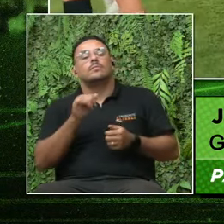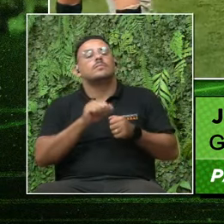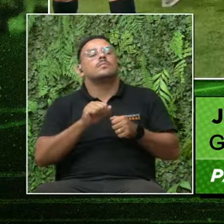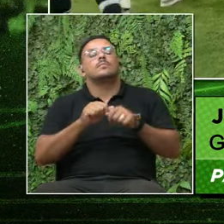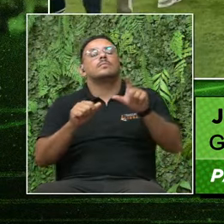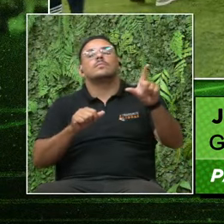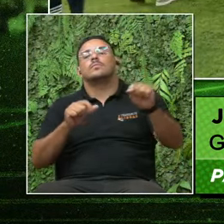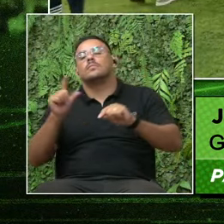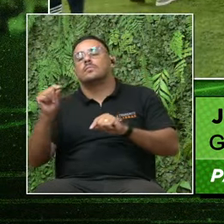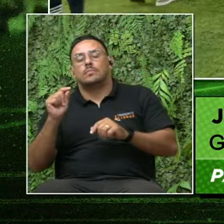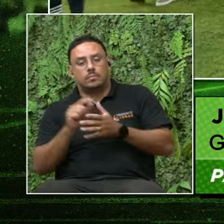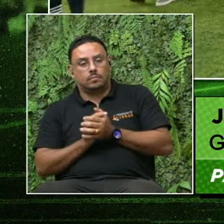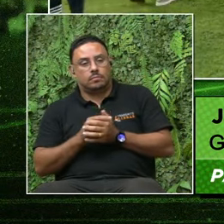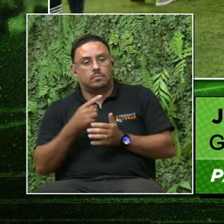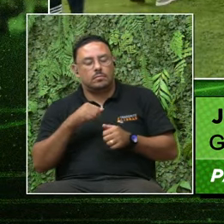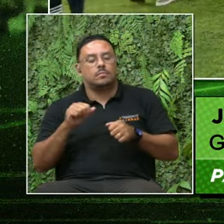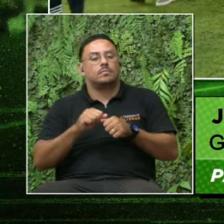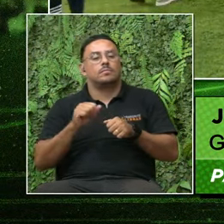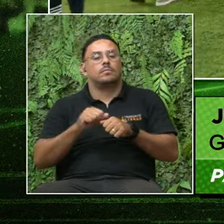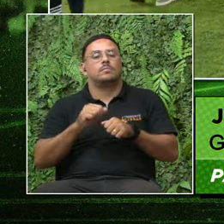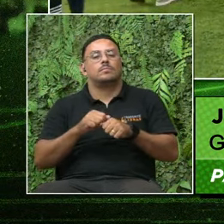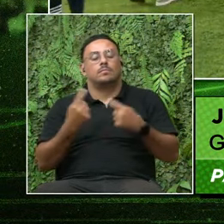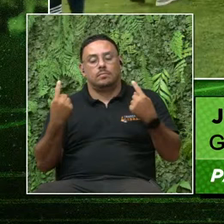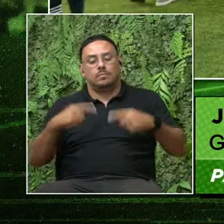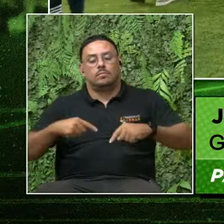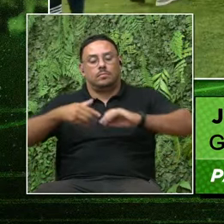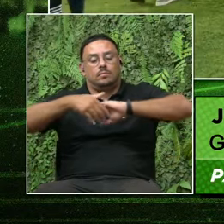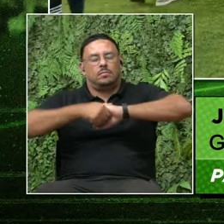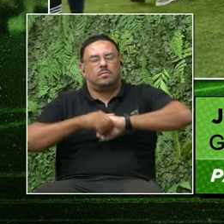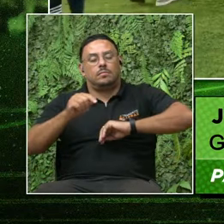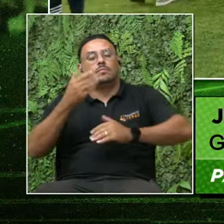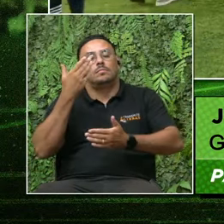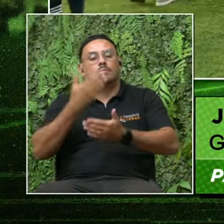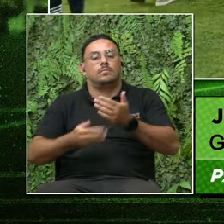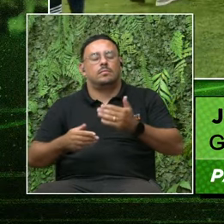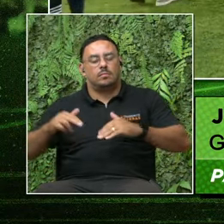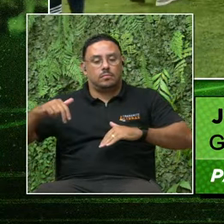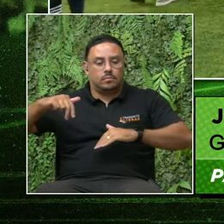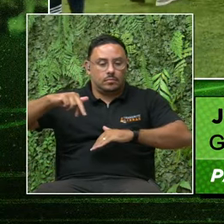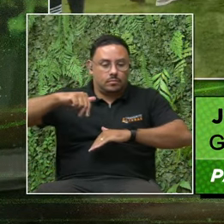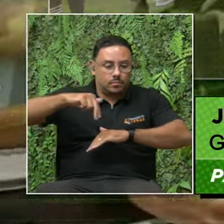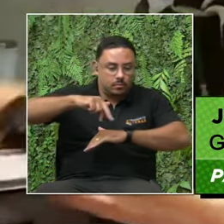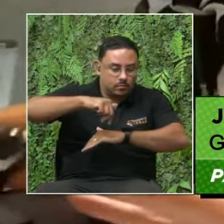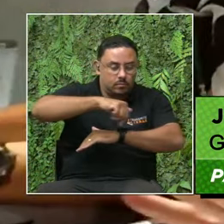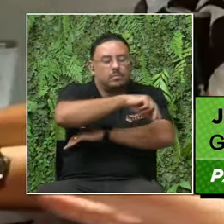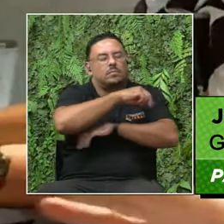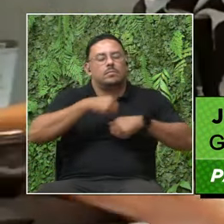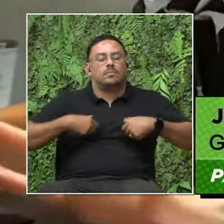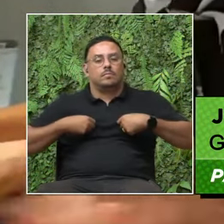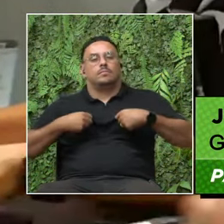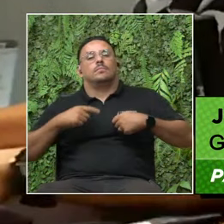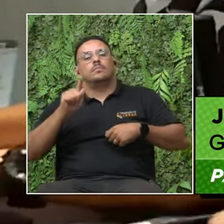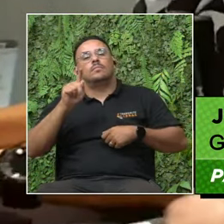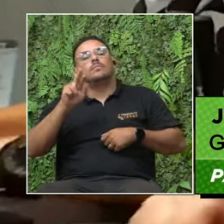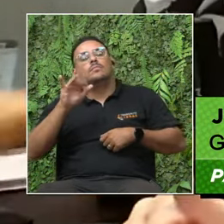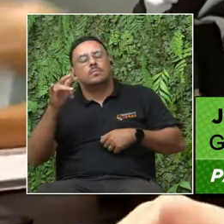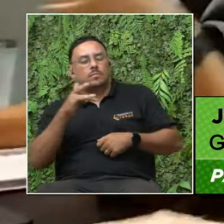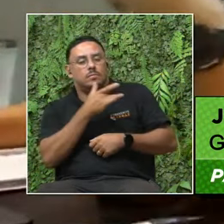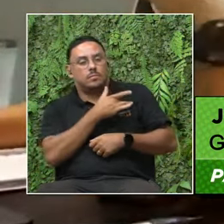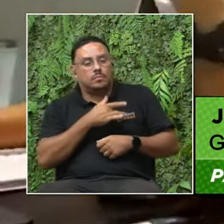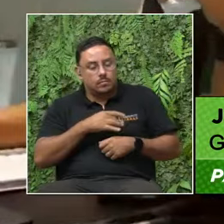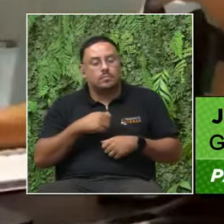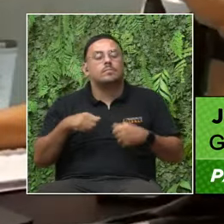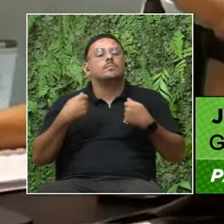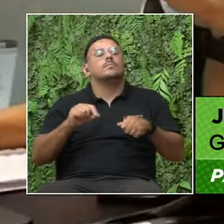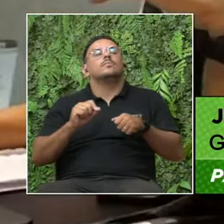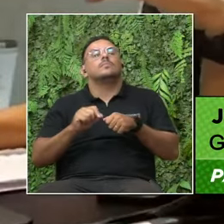escolha para mim aqui R você que vai escolher a gente fez uma aposta lá no programa que quem perdesse teria que desfilar com uma fantasia erótica e o Guilherme que é nosso irense lá